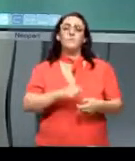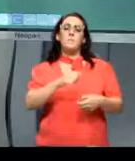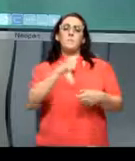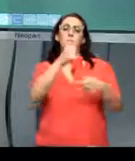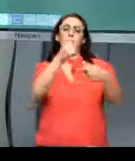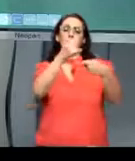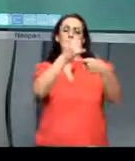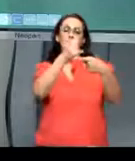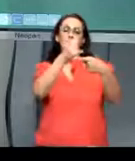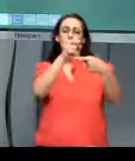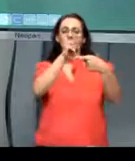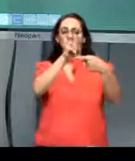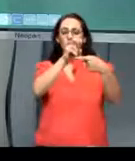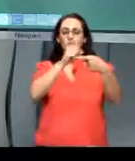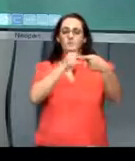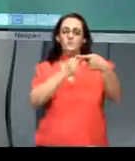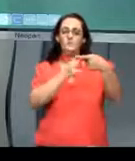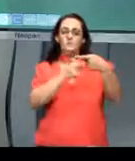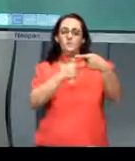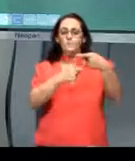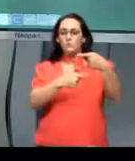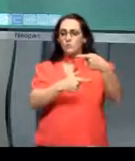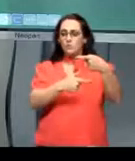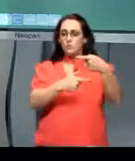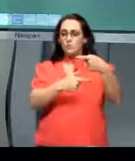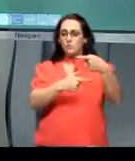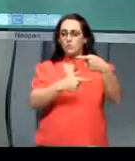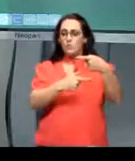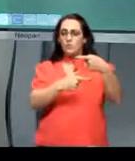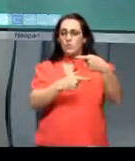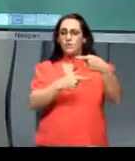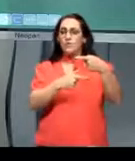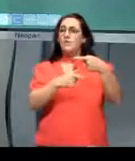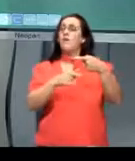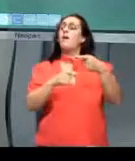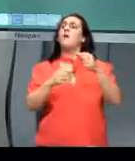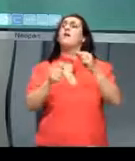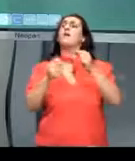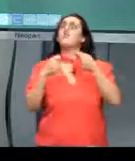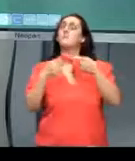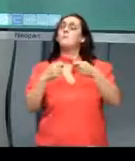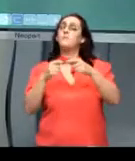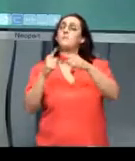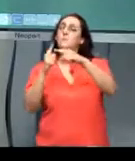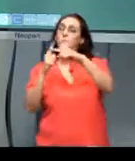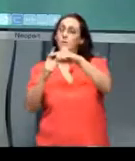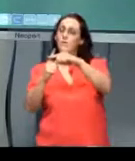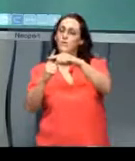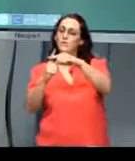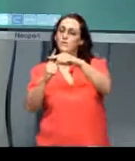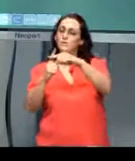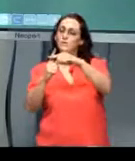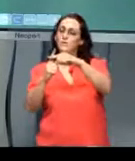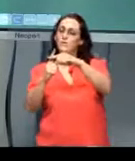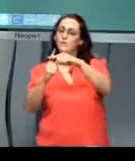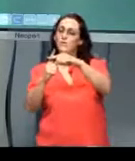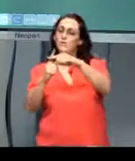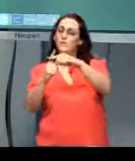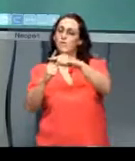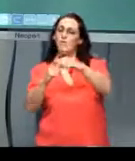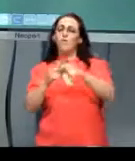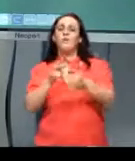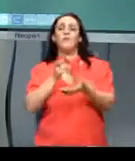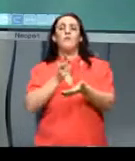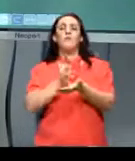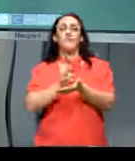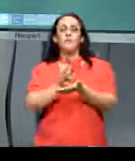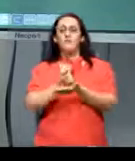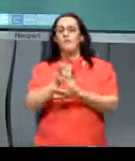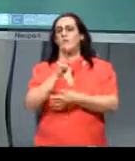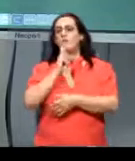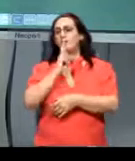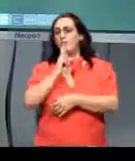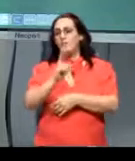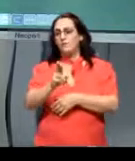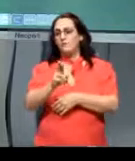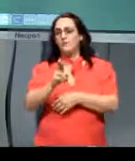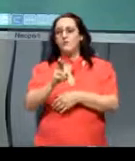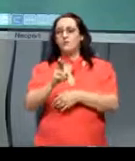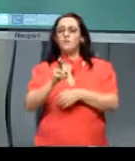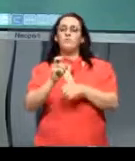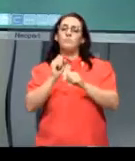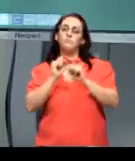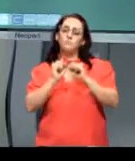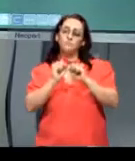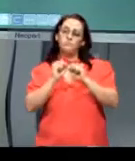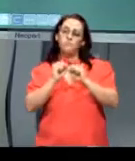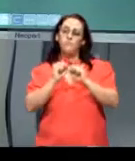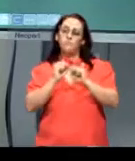5 dividido por menos 2, o sinal vai dar positivo. E o resultado dessa operação eu posso colocar